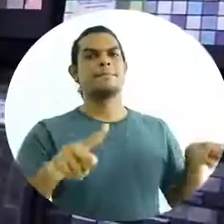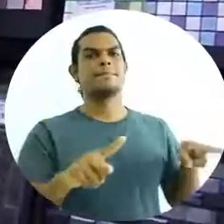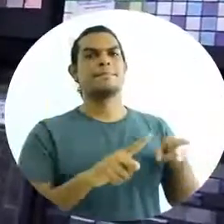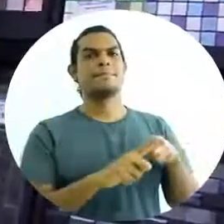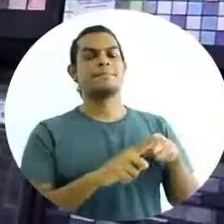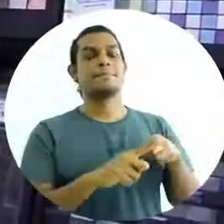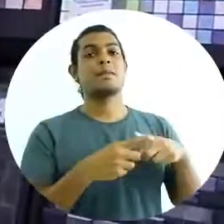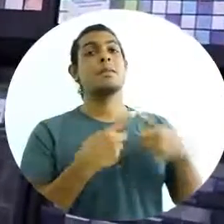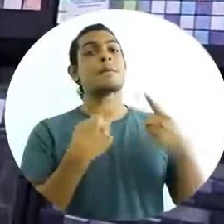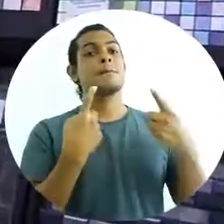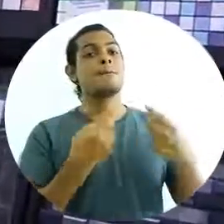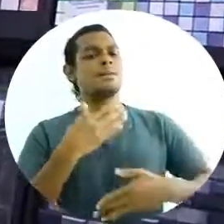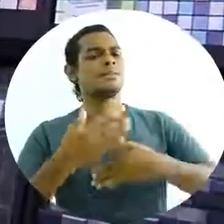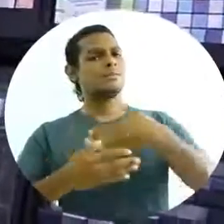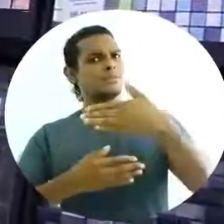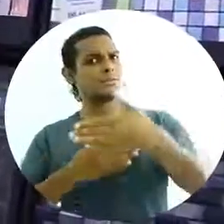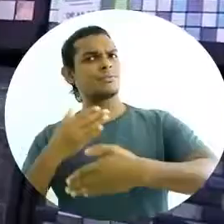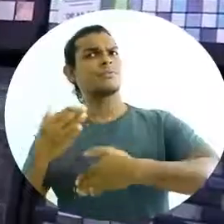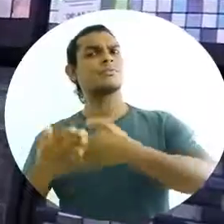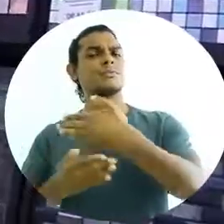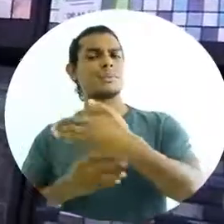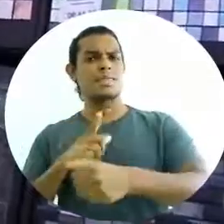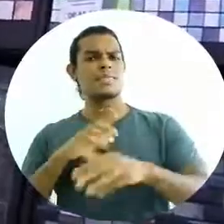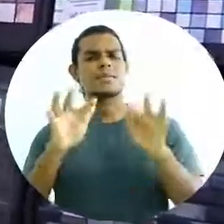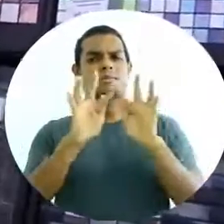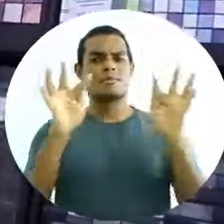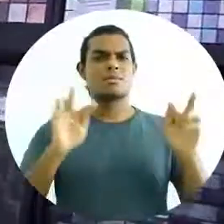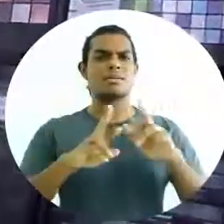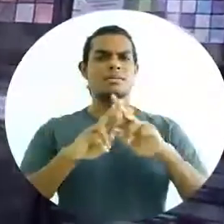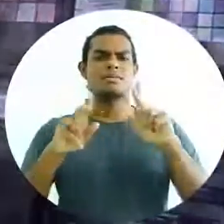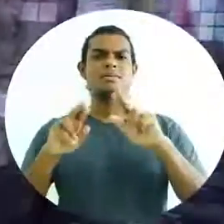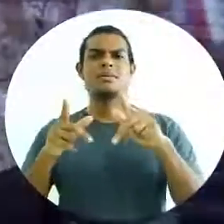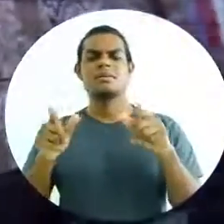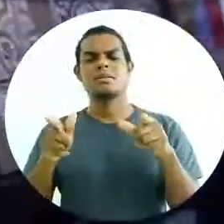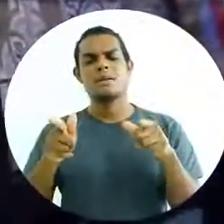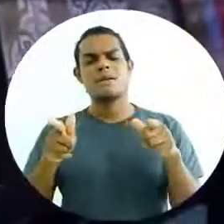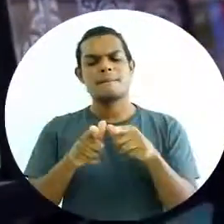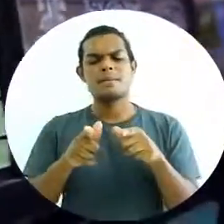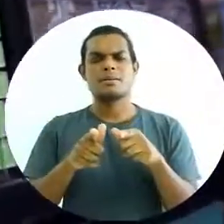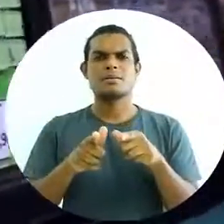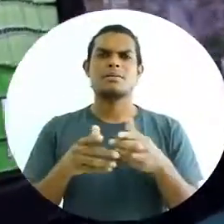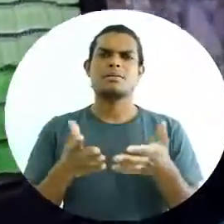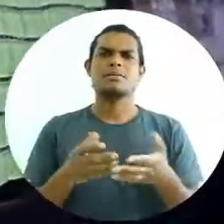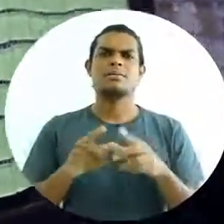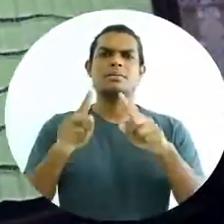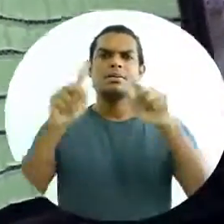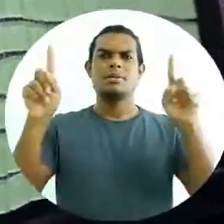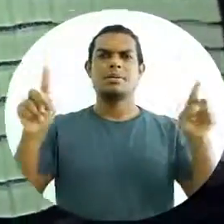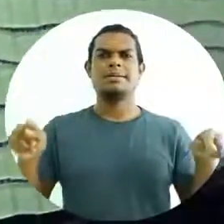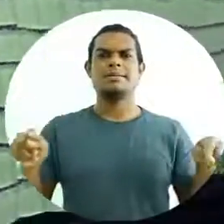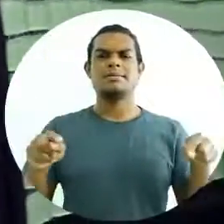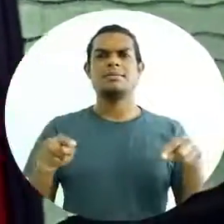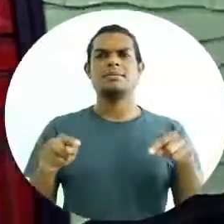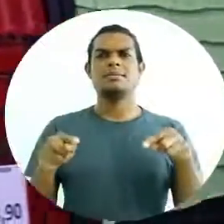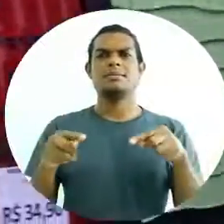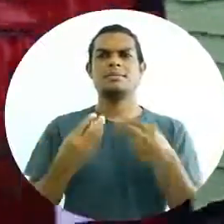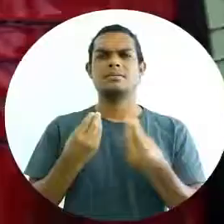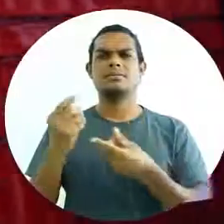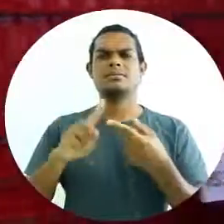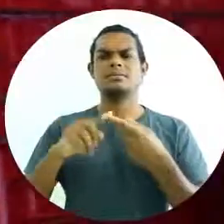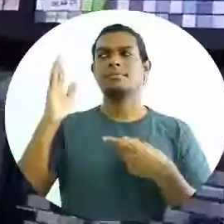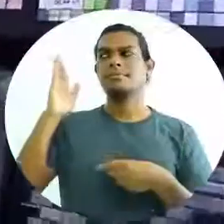uma tela. Mas, posteriormente, ela foi ganhando outros formatos, quadrados menores, retangulares, até